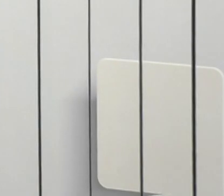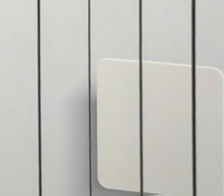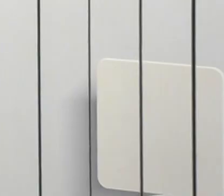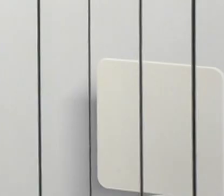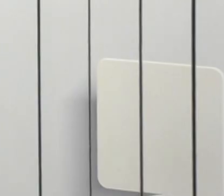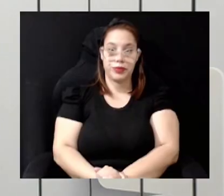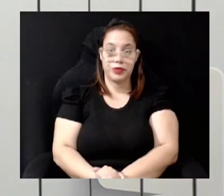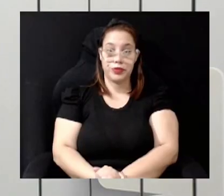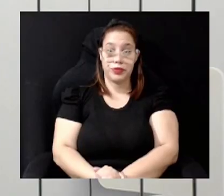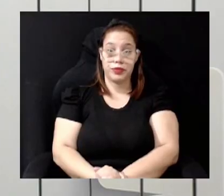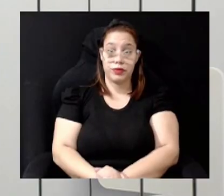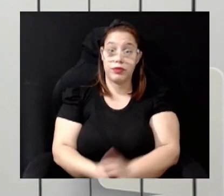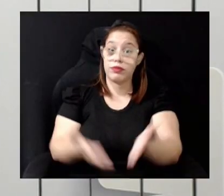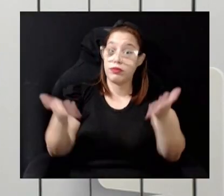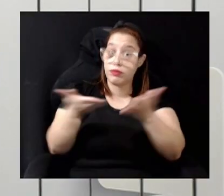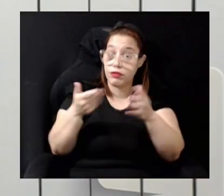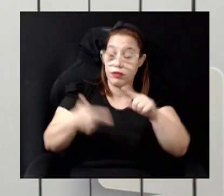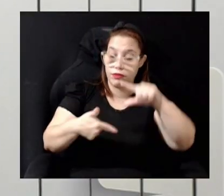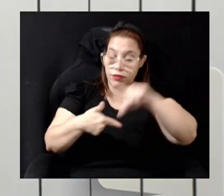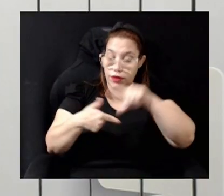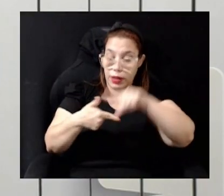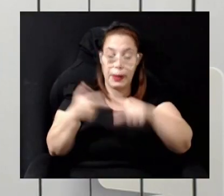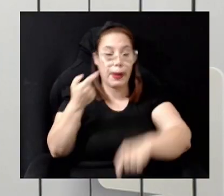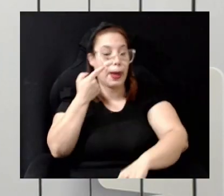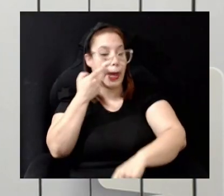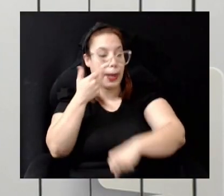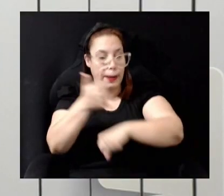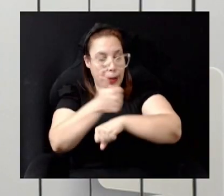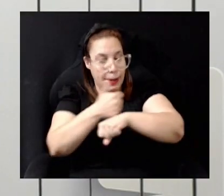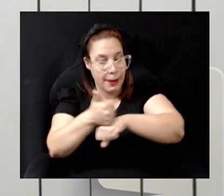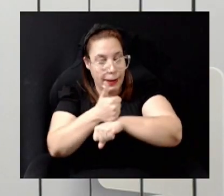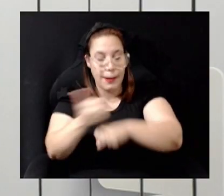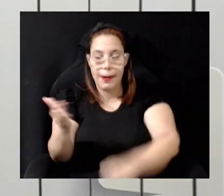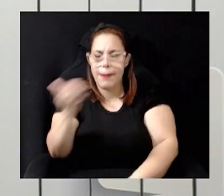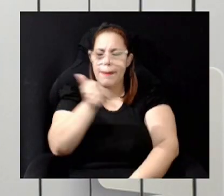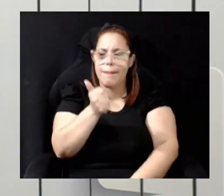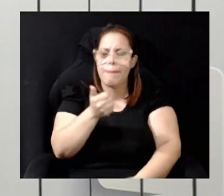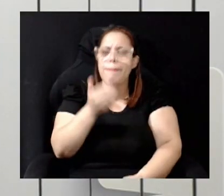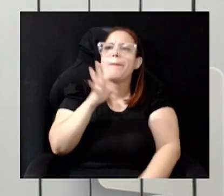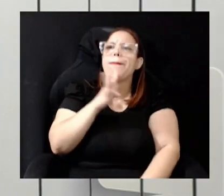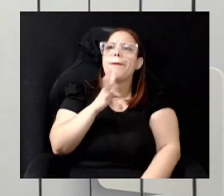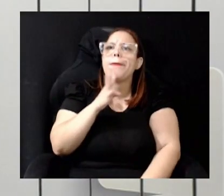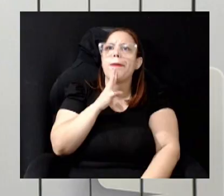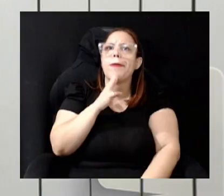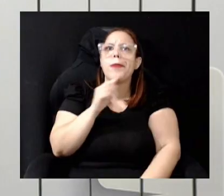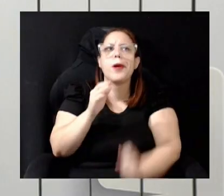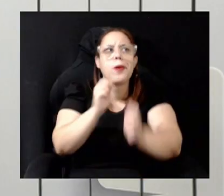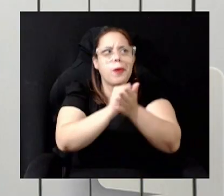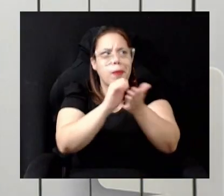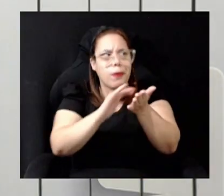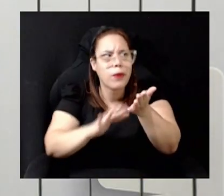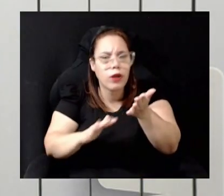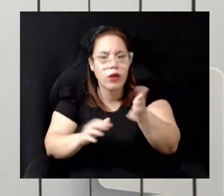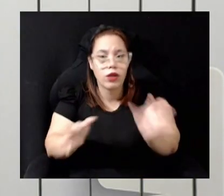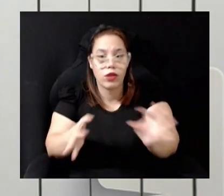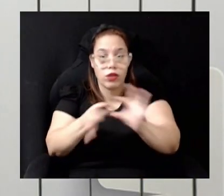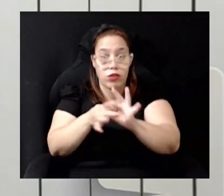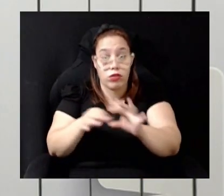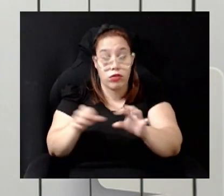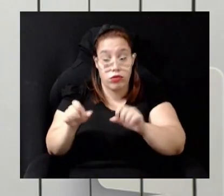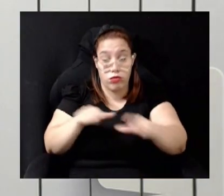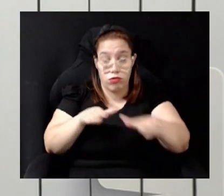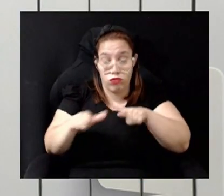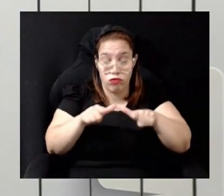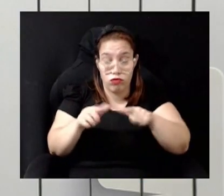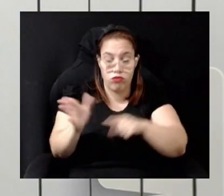Hoje no quadro Se Liga na Profissão, nós vamos conhecer uma atividade que une negócios,